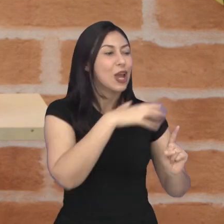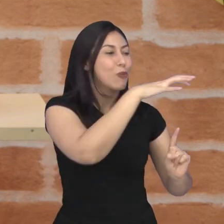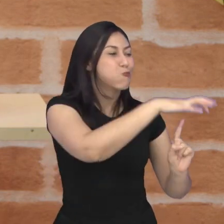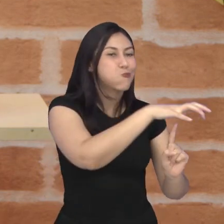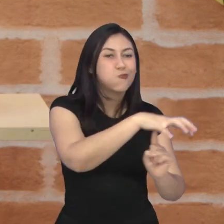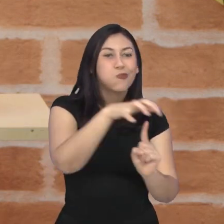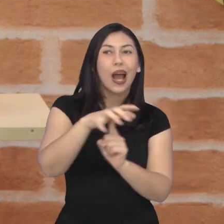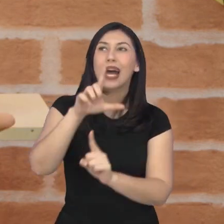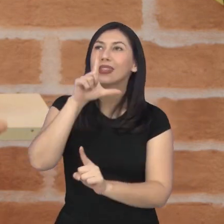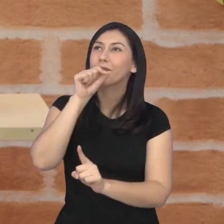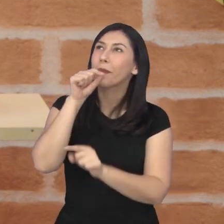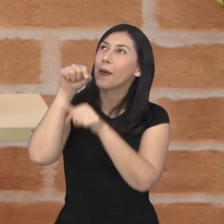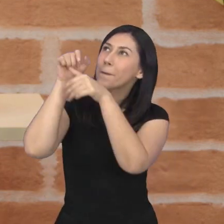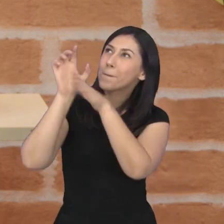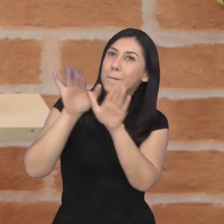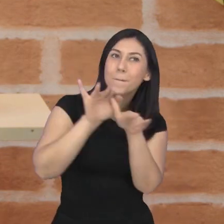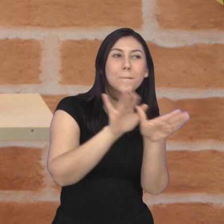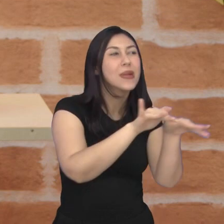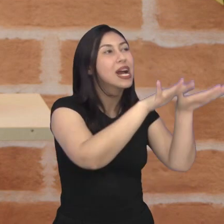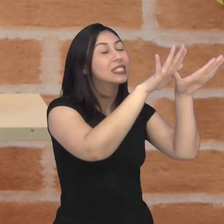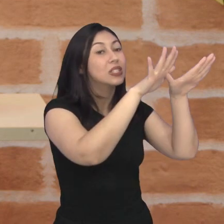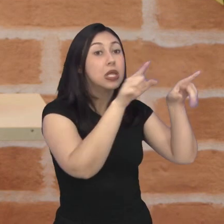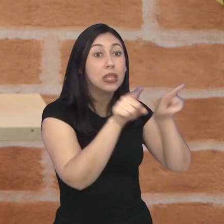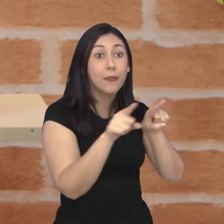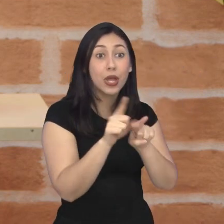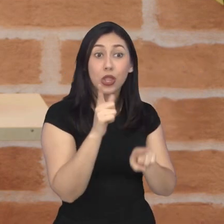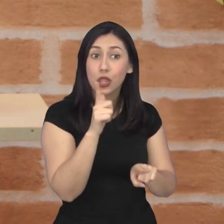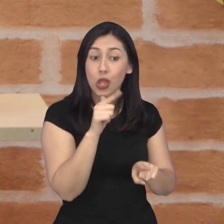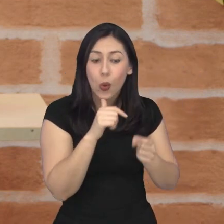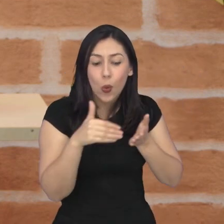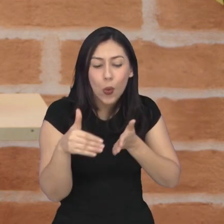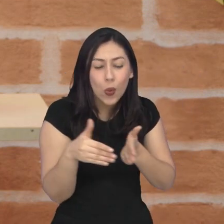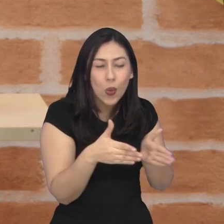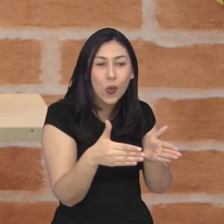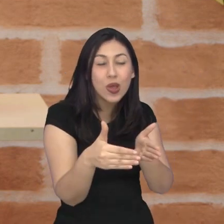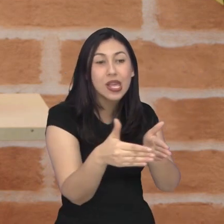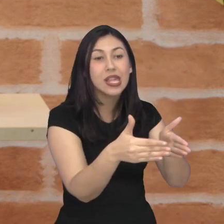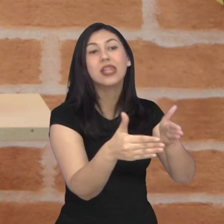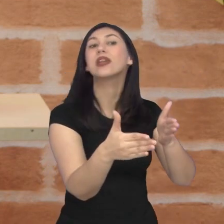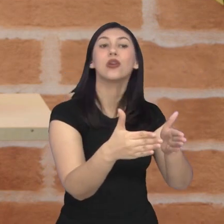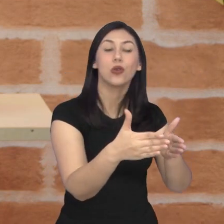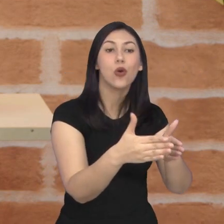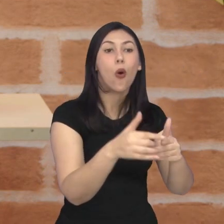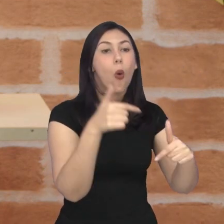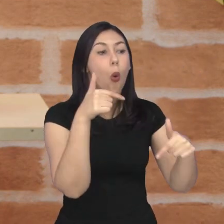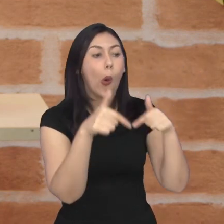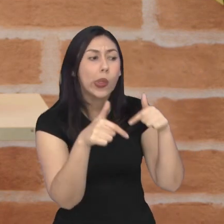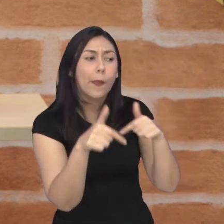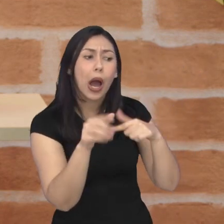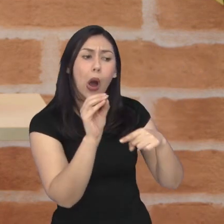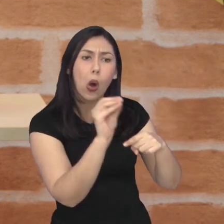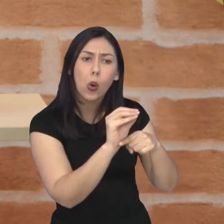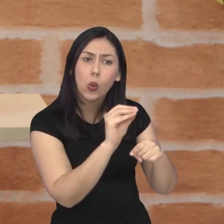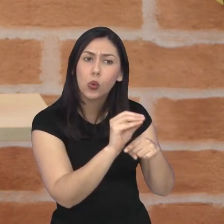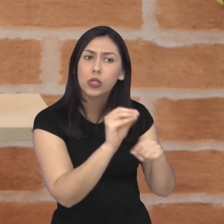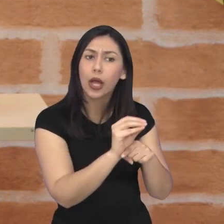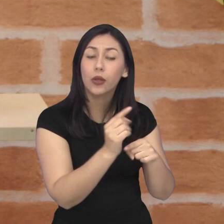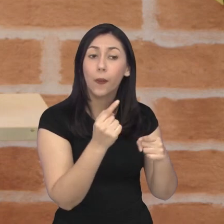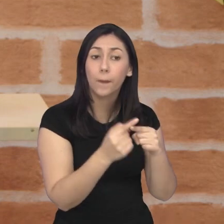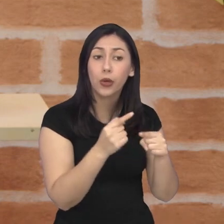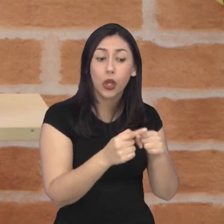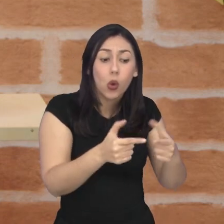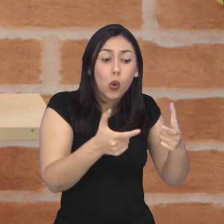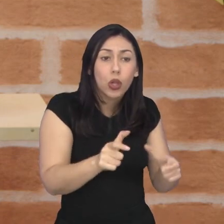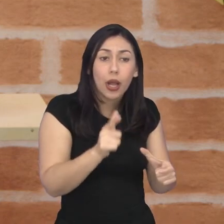praças, de pássaros, né, e lá tem um riacho, um rio. Existe um grande trabalho para se preservar isso, uma nascente,